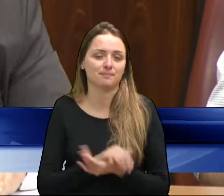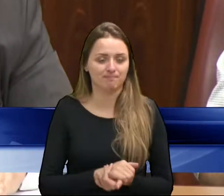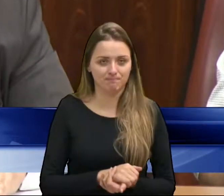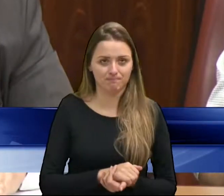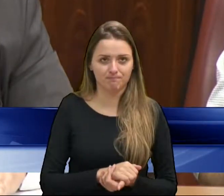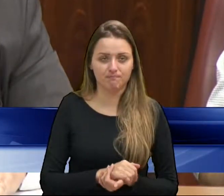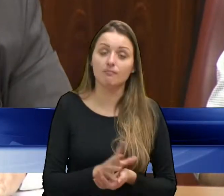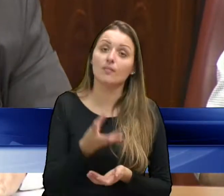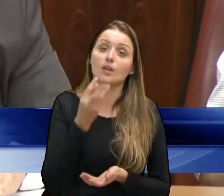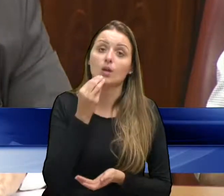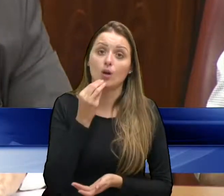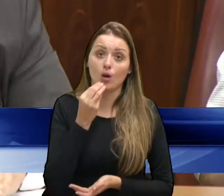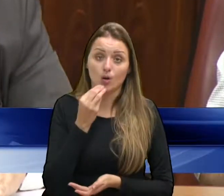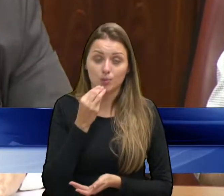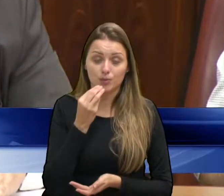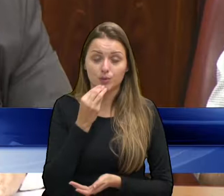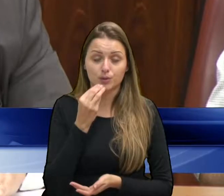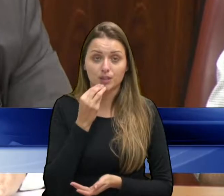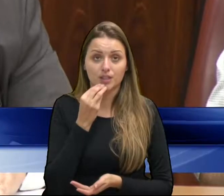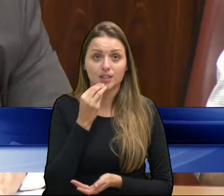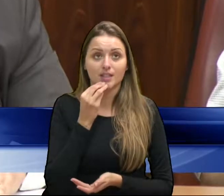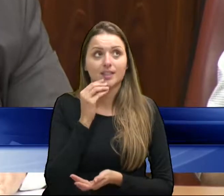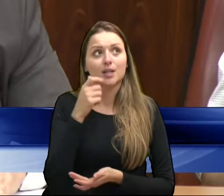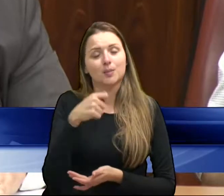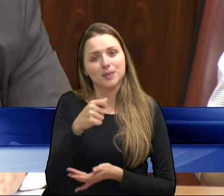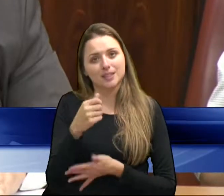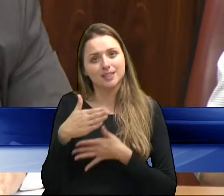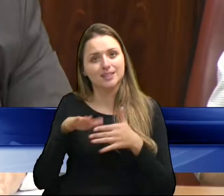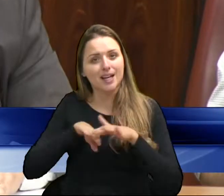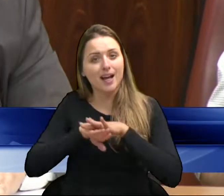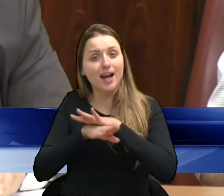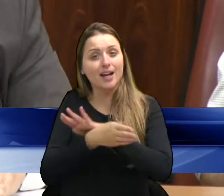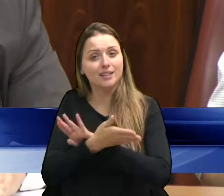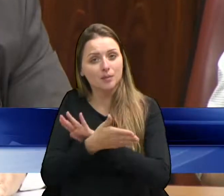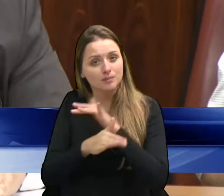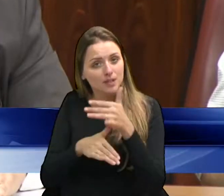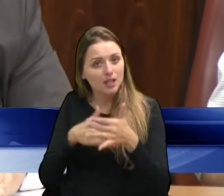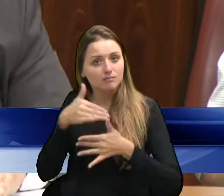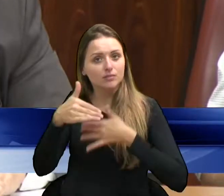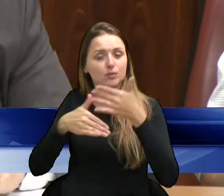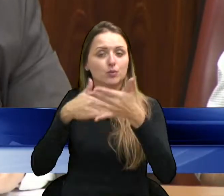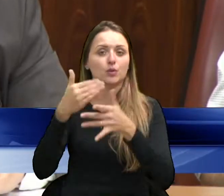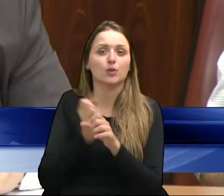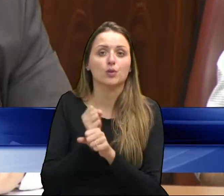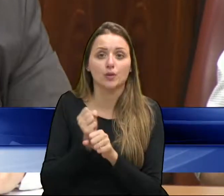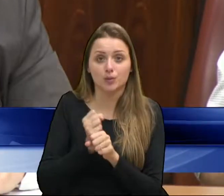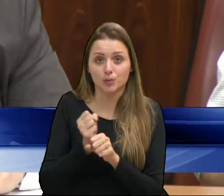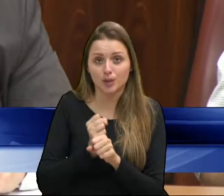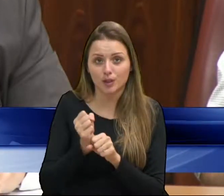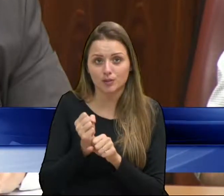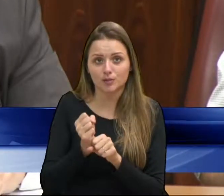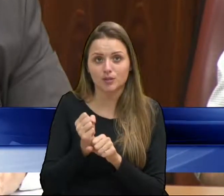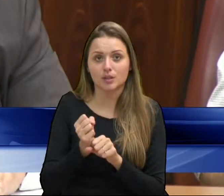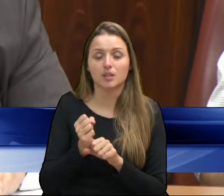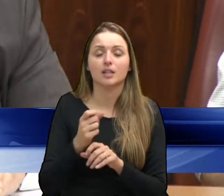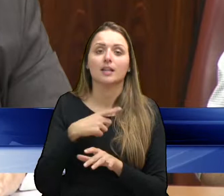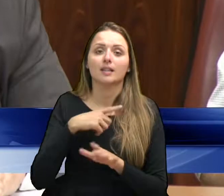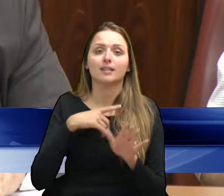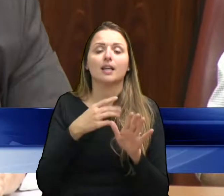ele, obviamente, ele tem que se modernizar ao longo dos anos, e em decorrência de uma nulidade no